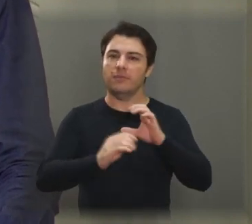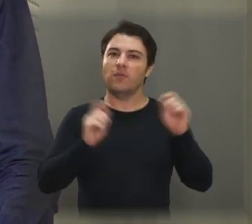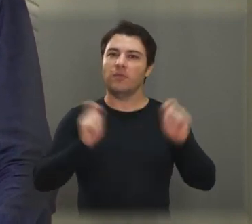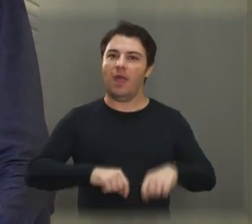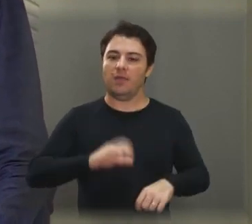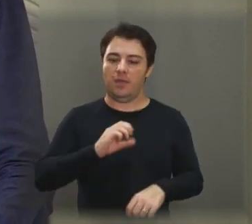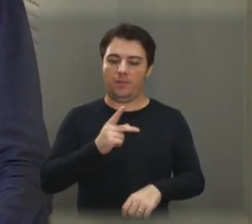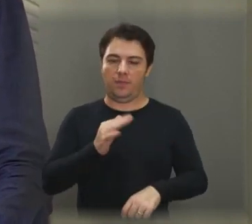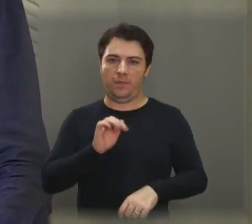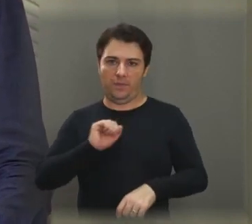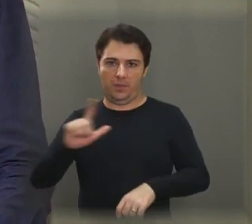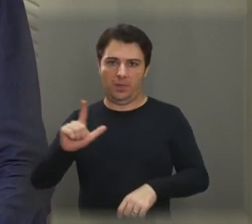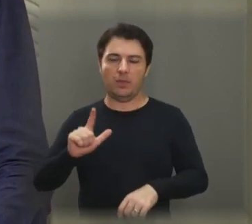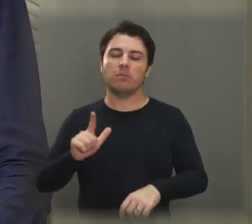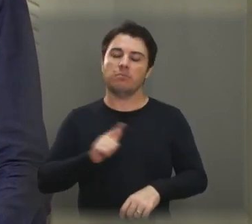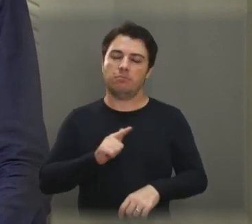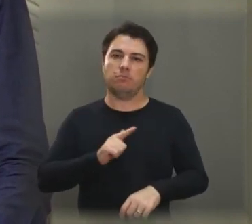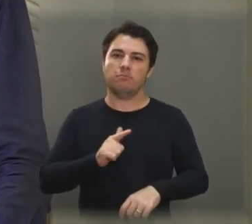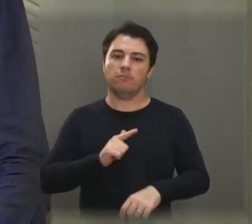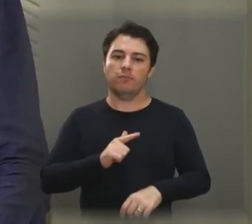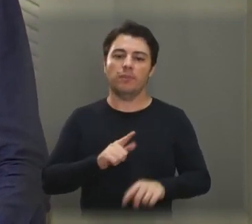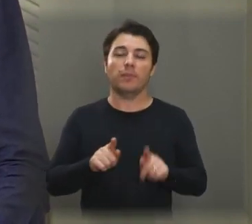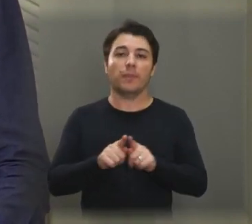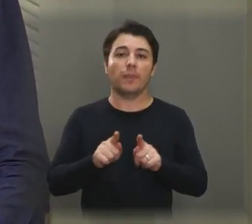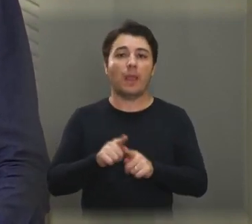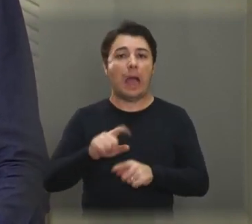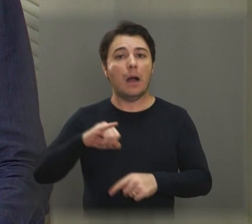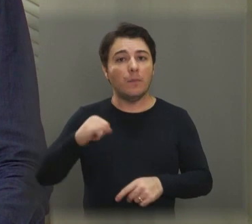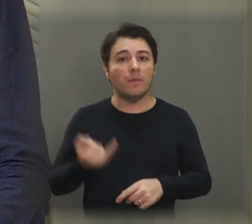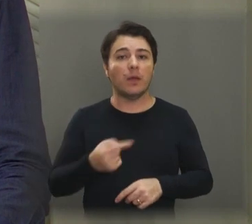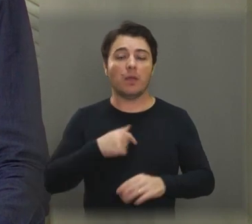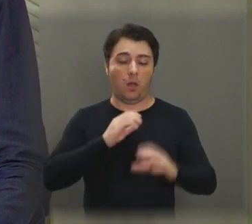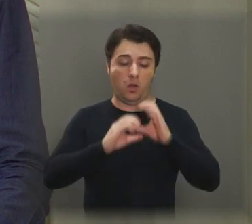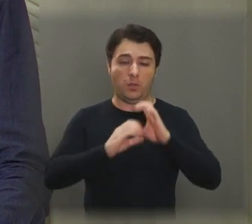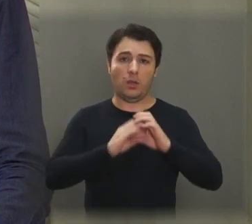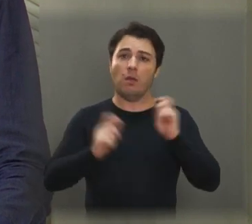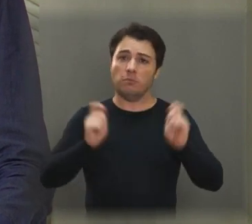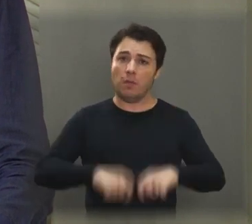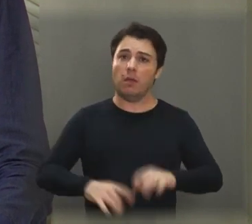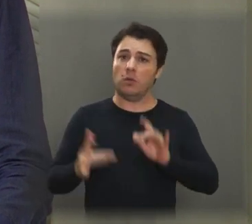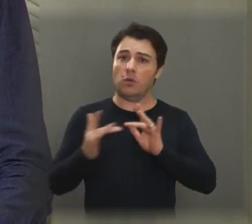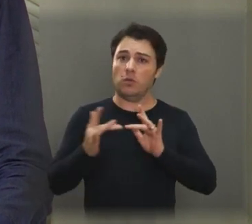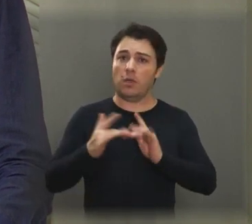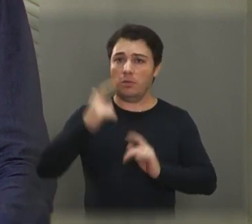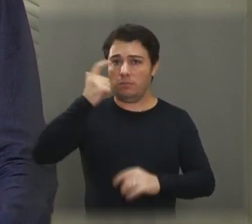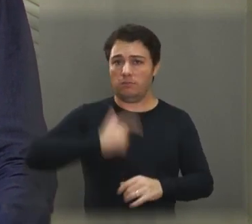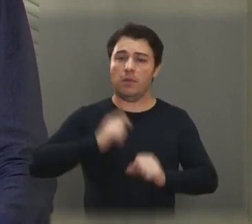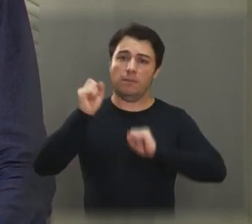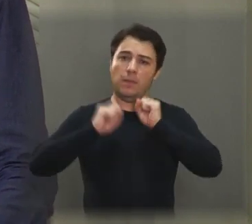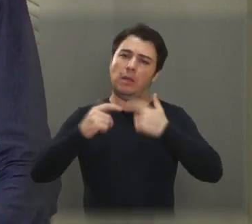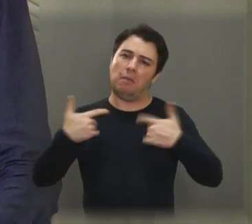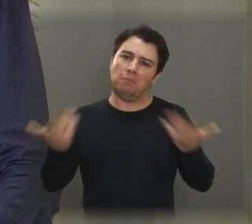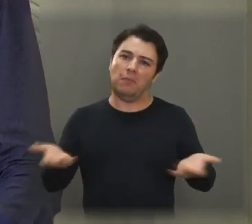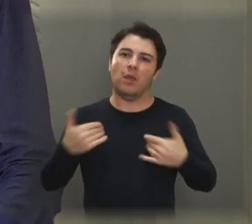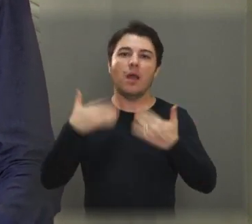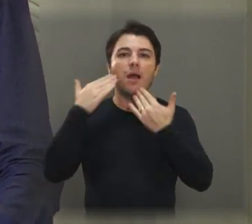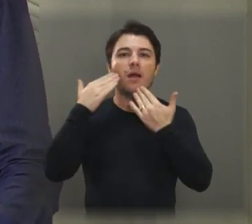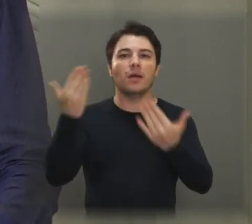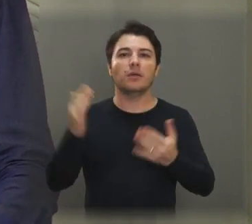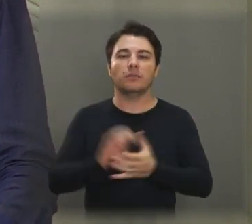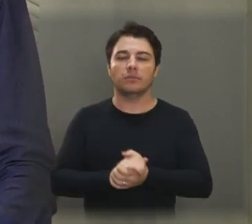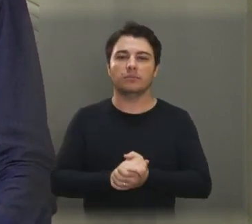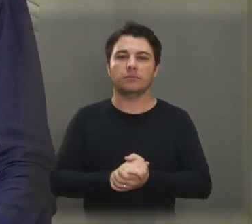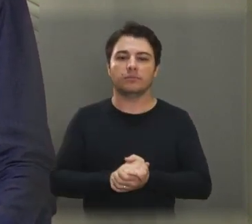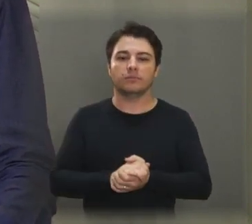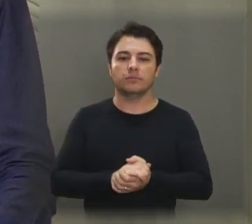abertos a sua para dentro maior falar mais e aproveitem esses canais para entrar em contato com a empresa da minha parte queria agradecer